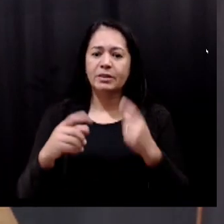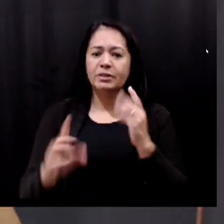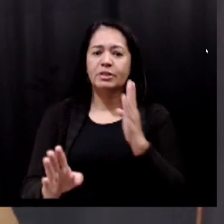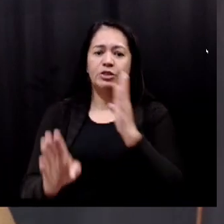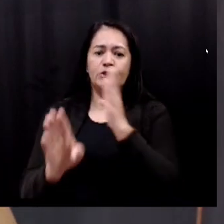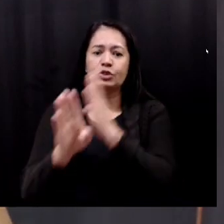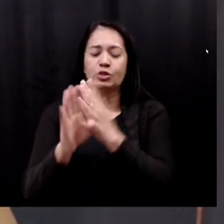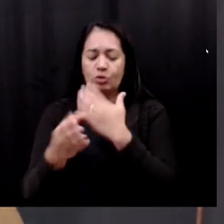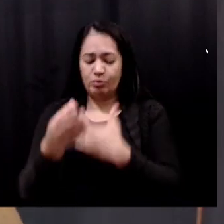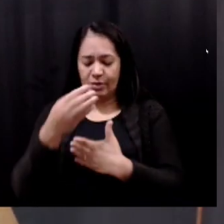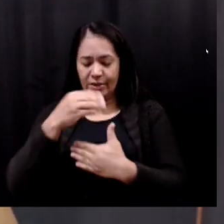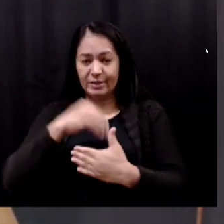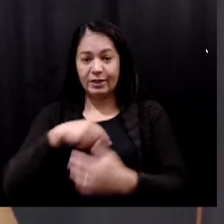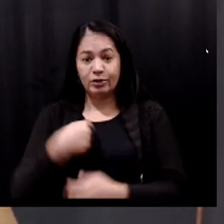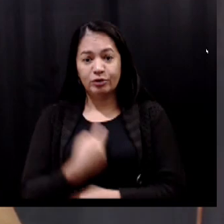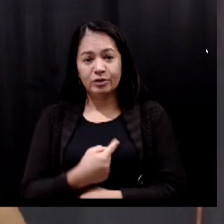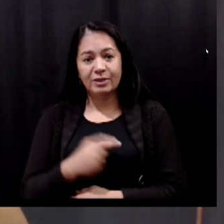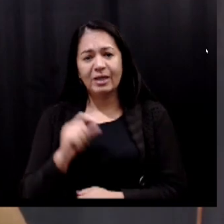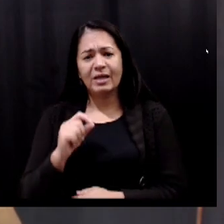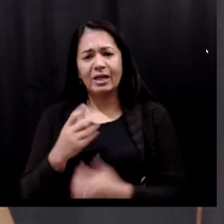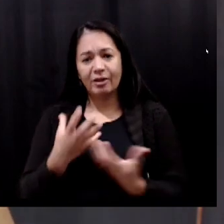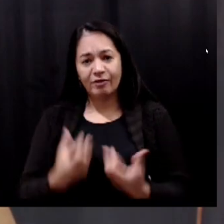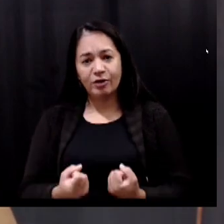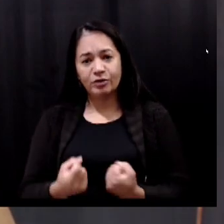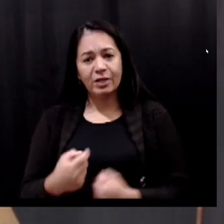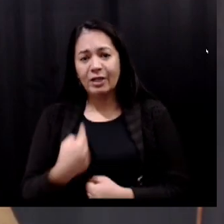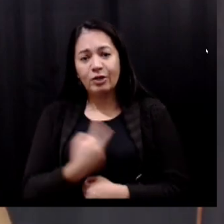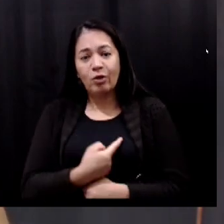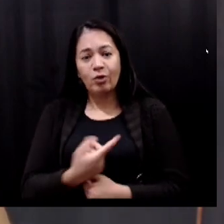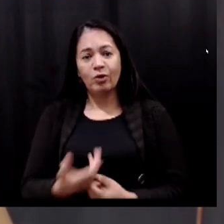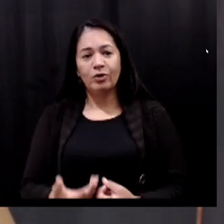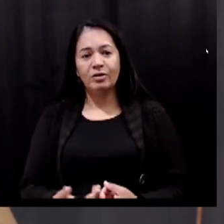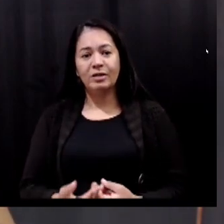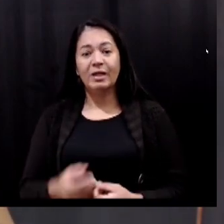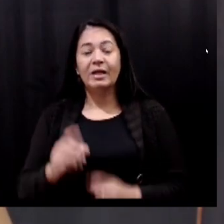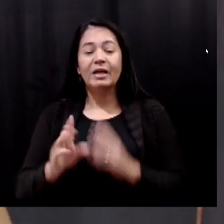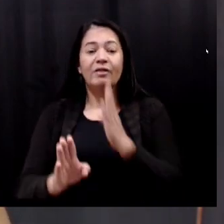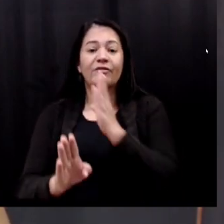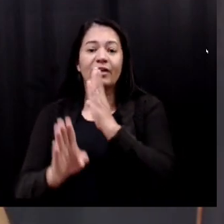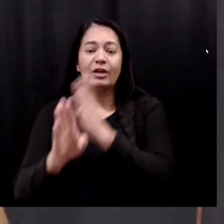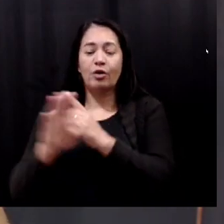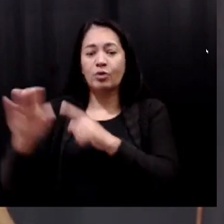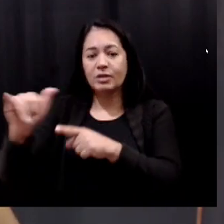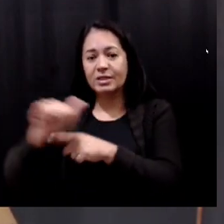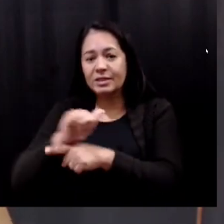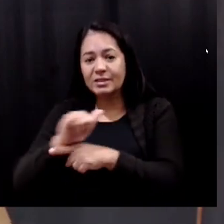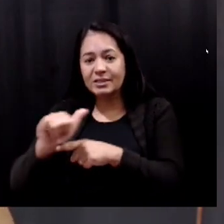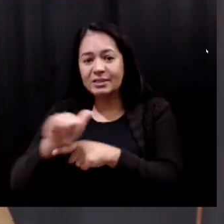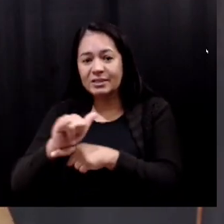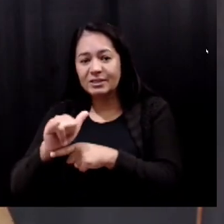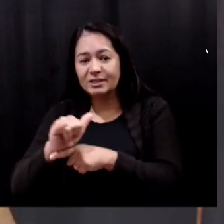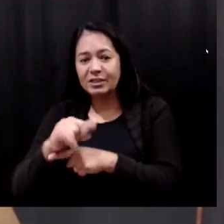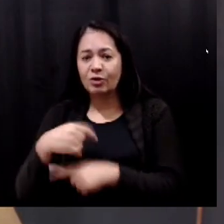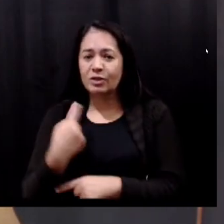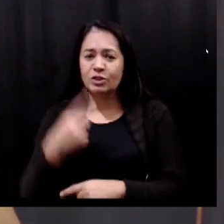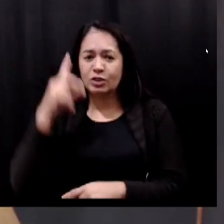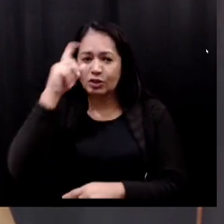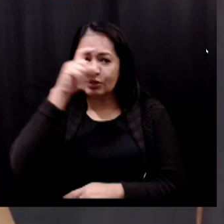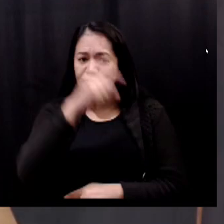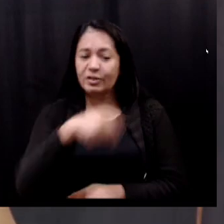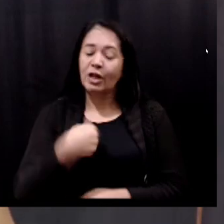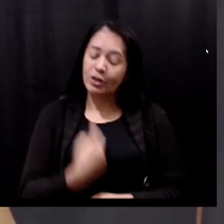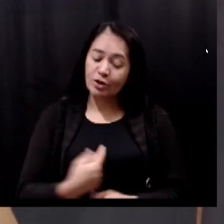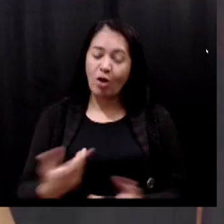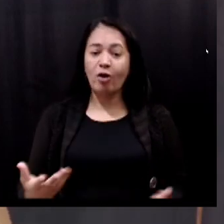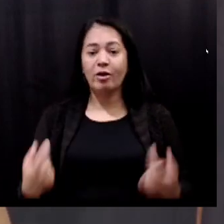que quem vai nos acolher somos nós. Quem vai encontrar ferramentas para lidar com as nossas dificuldades somos nós. Quem